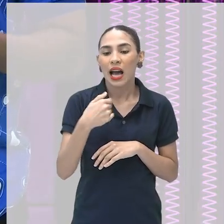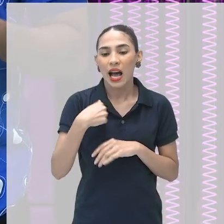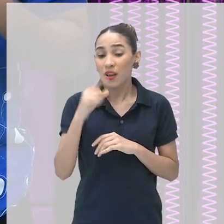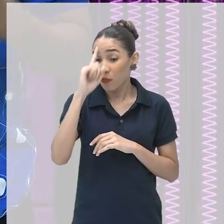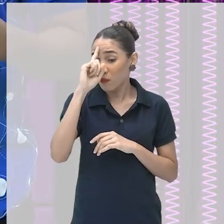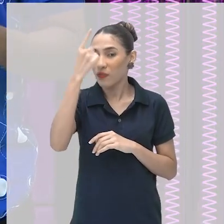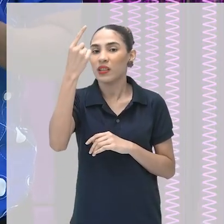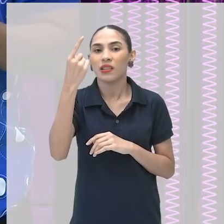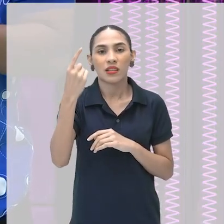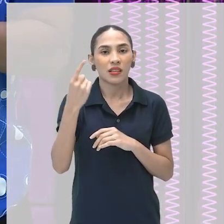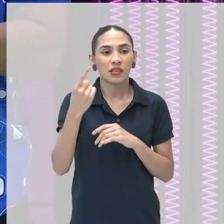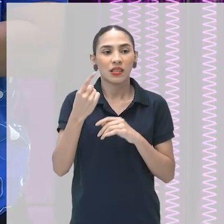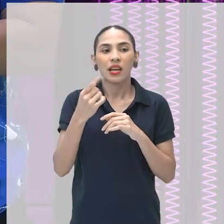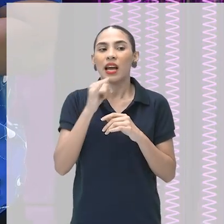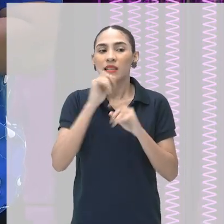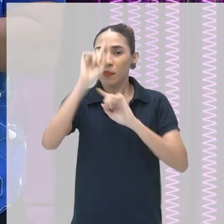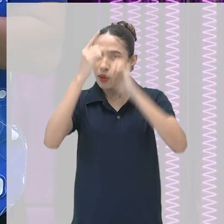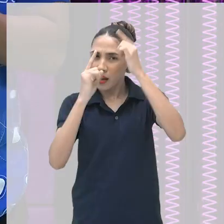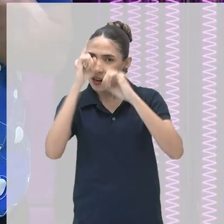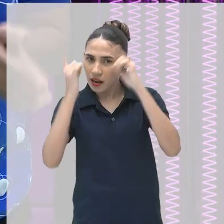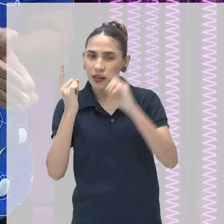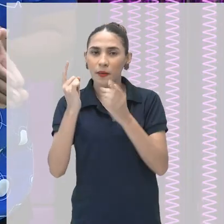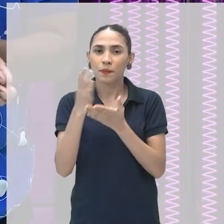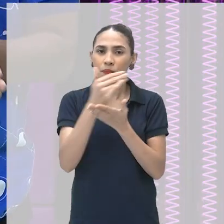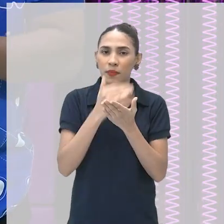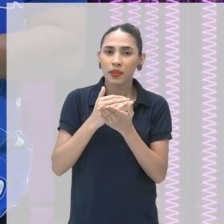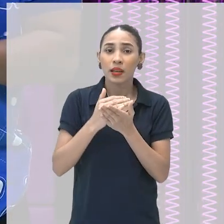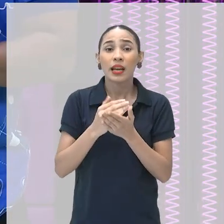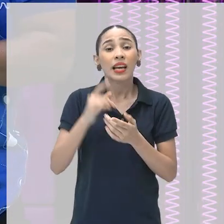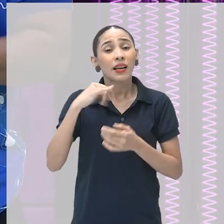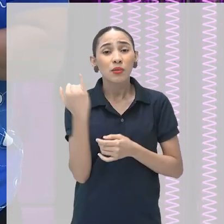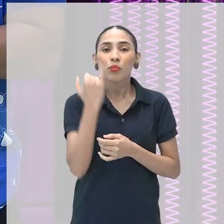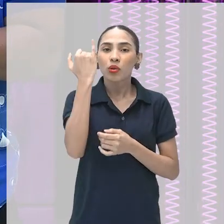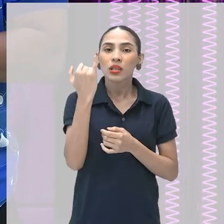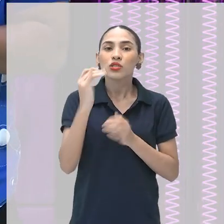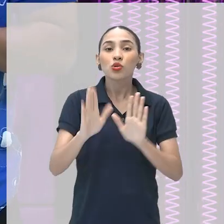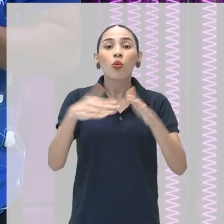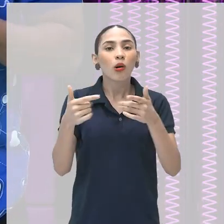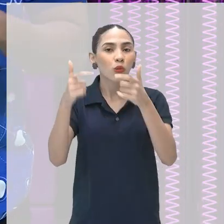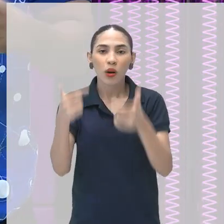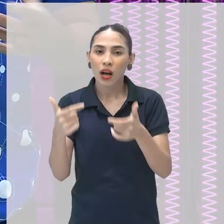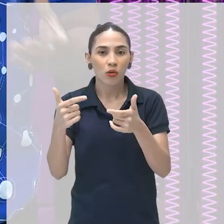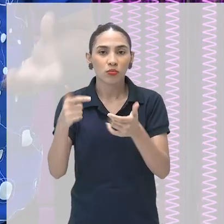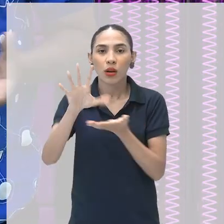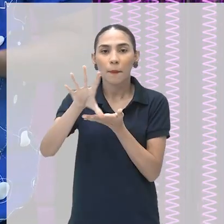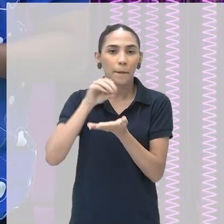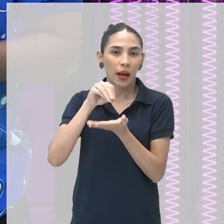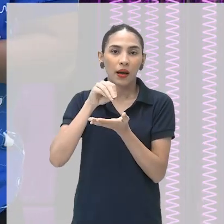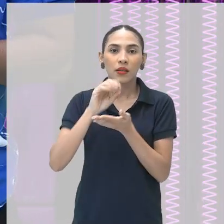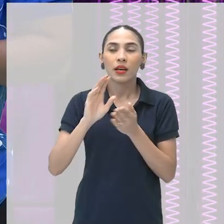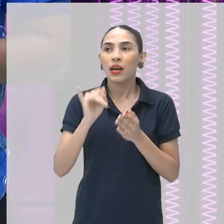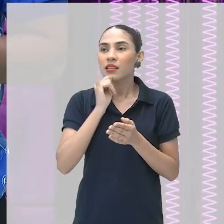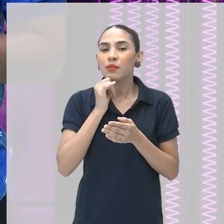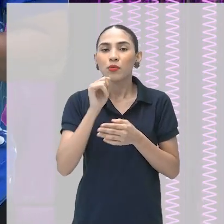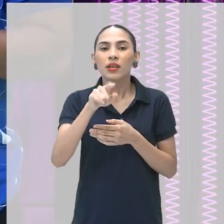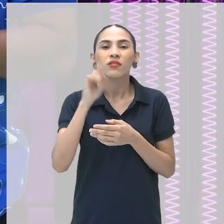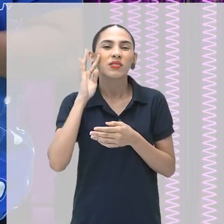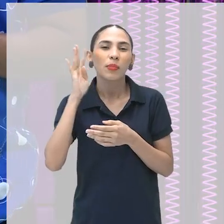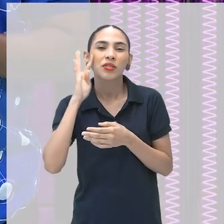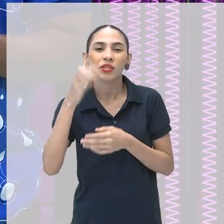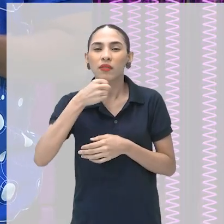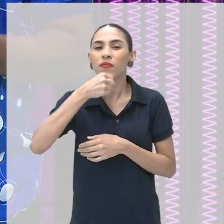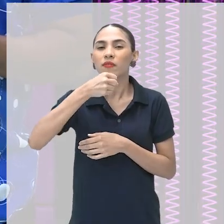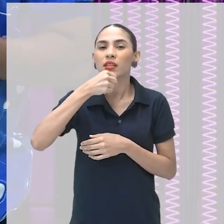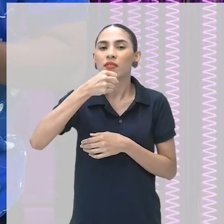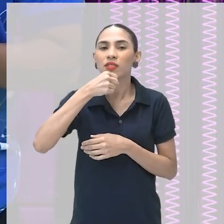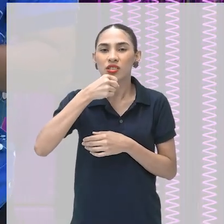dados. É importante sempre ter a fonte de onde ele foi retirado. Por exemplo, imagina que eu vou fazer uma entrevista aqui com